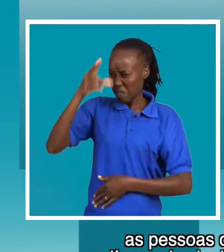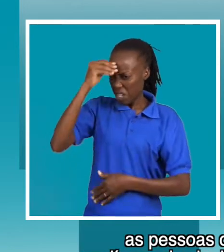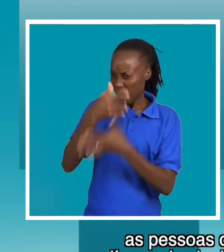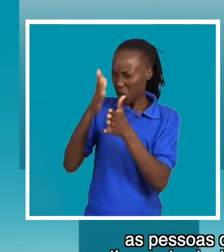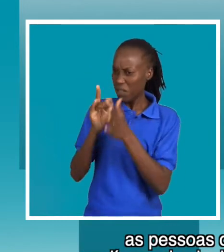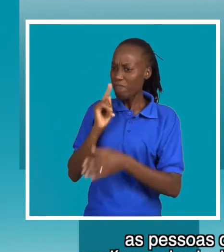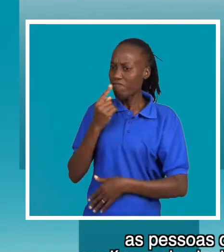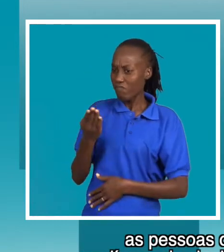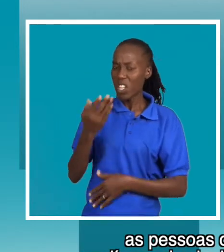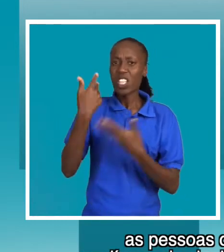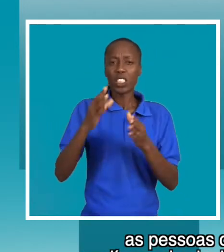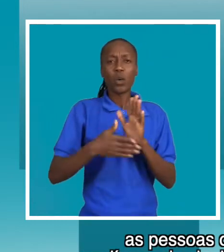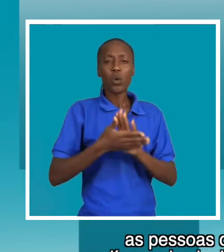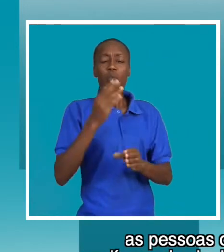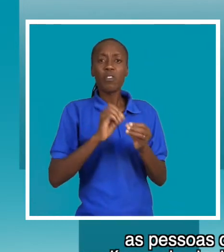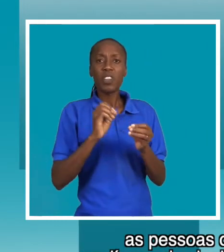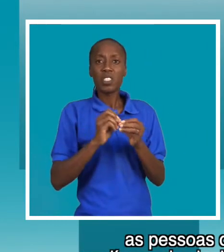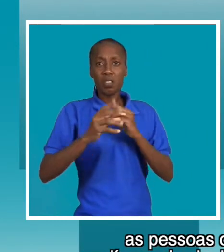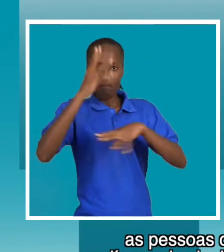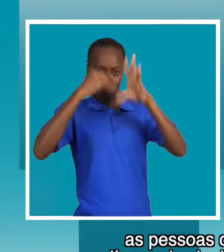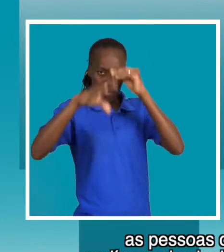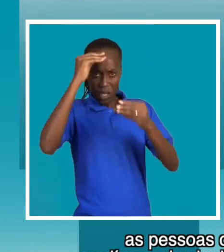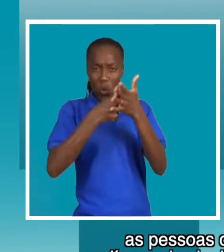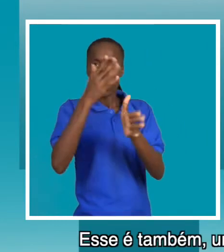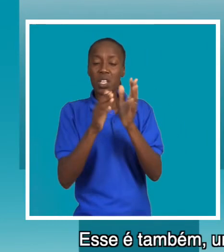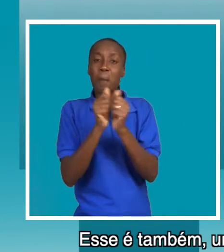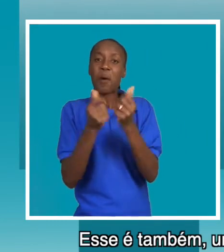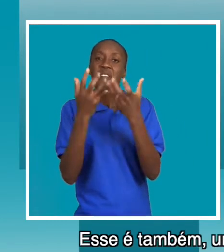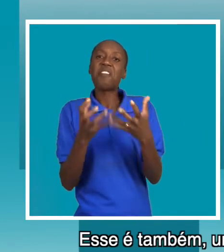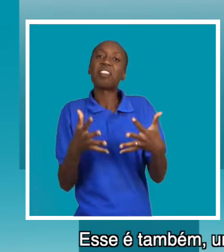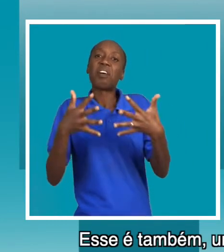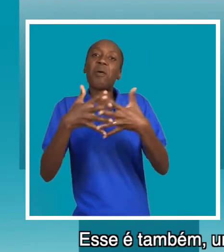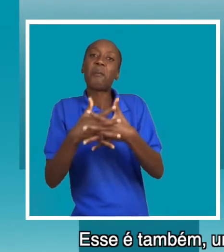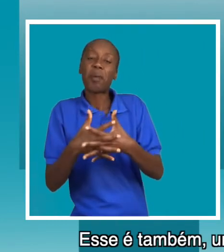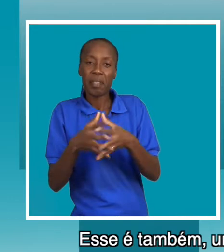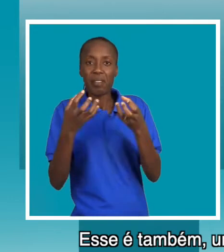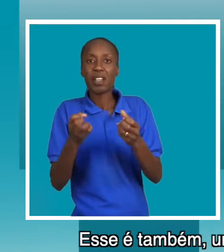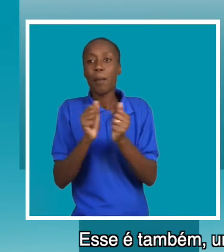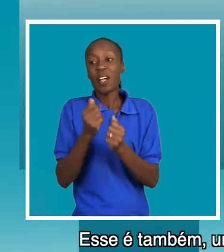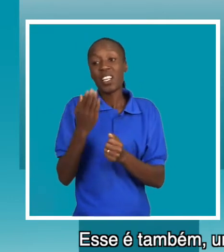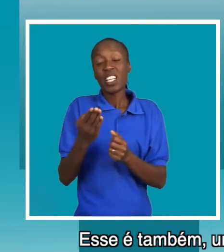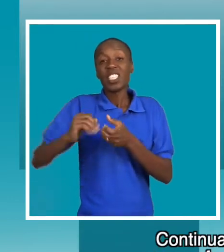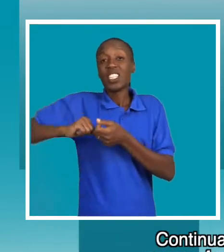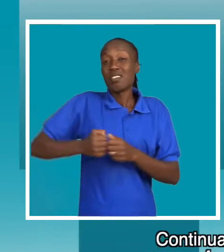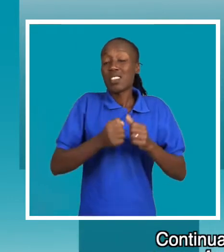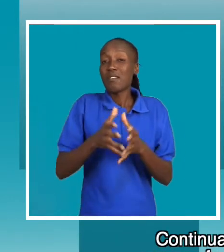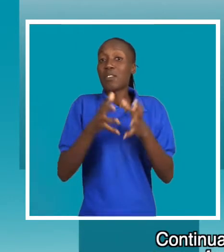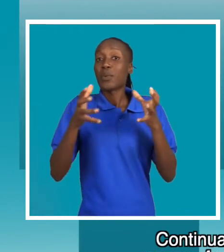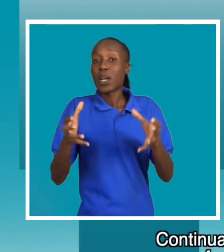começaram a fazer esse estudo de língua de sinais, mas não completaram, infelizmente não completaram. Esse também é um grande desafio que nós temos de fato,